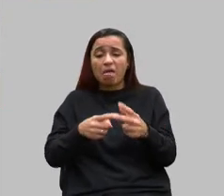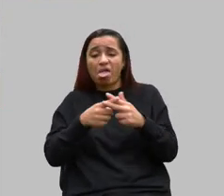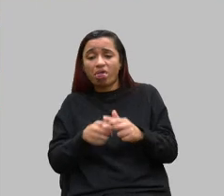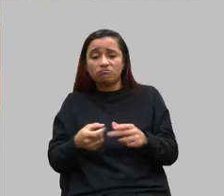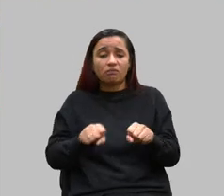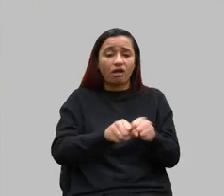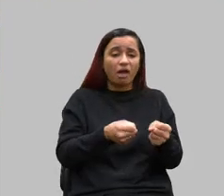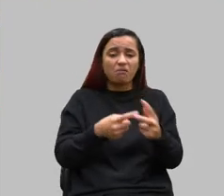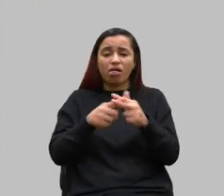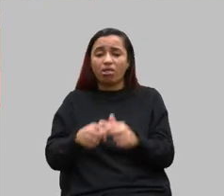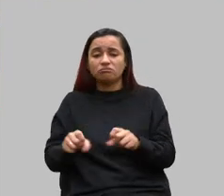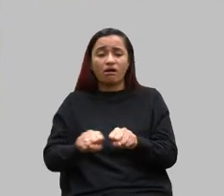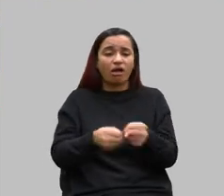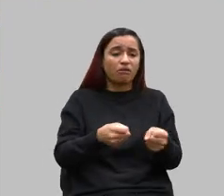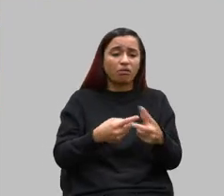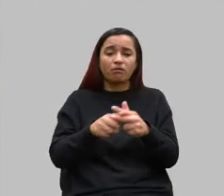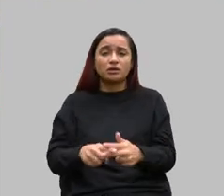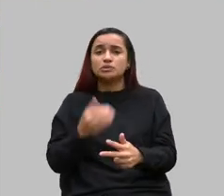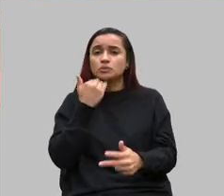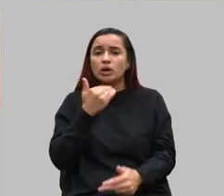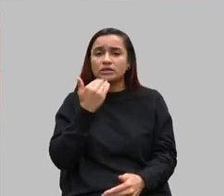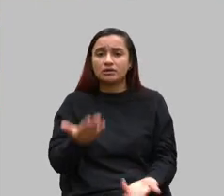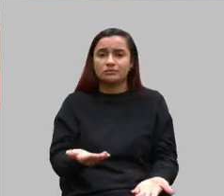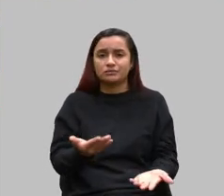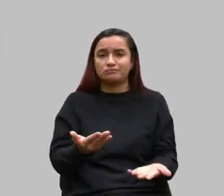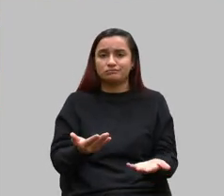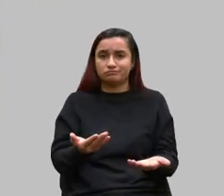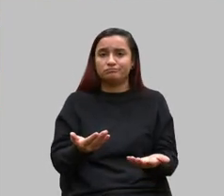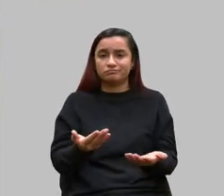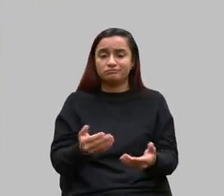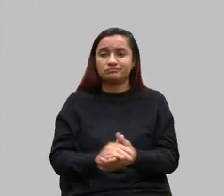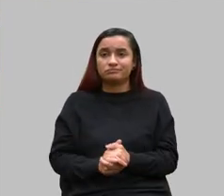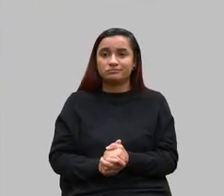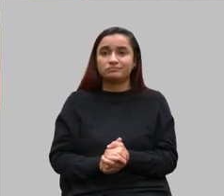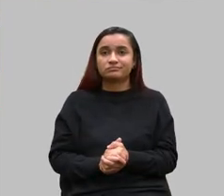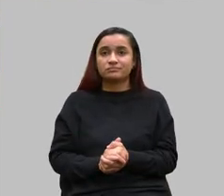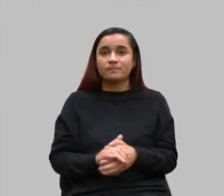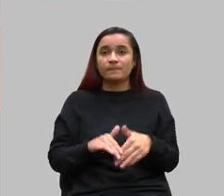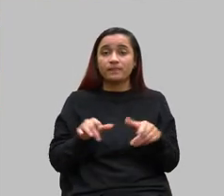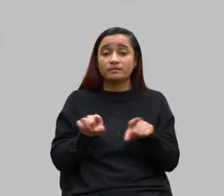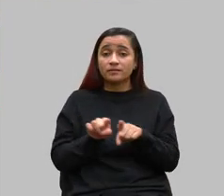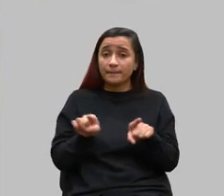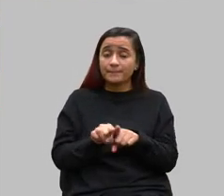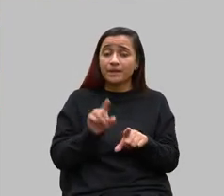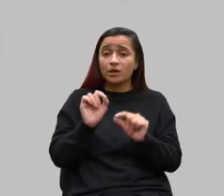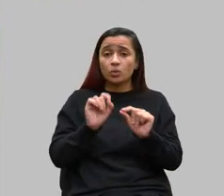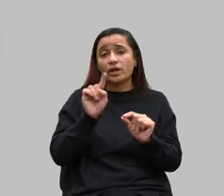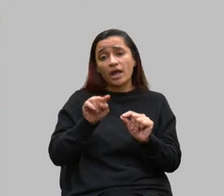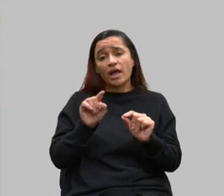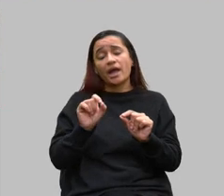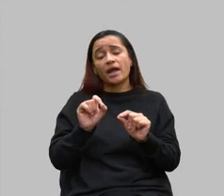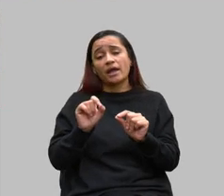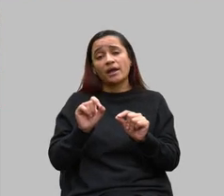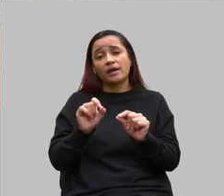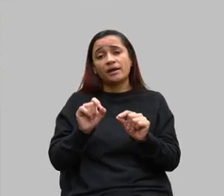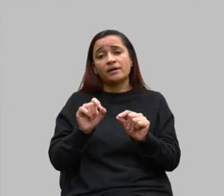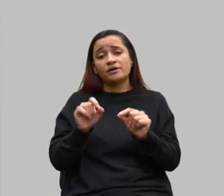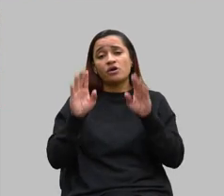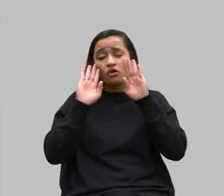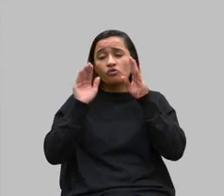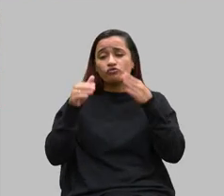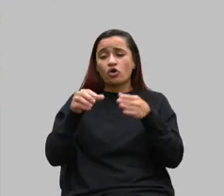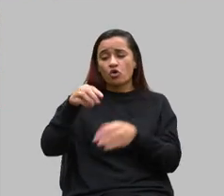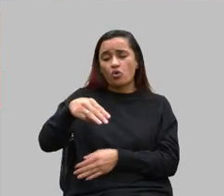incêndio e com a distorção de um de uma uma matriz totalmente voltada a a